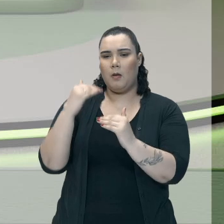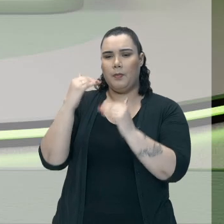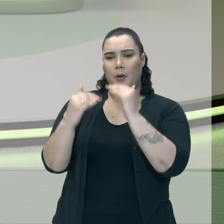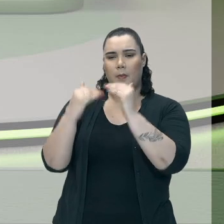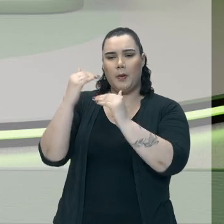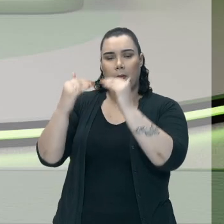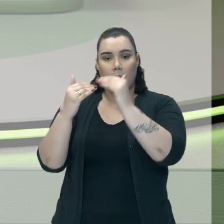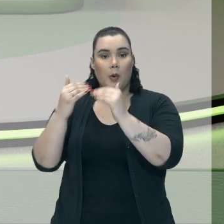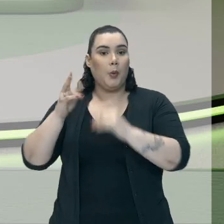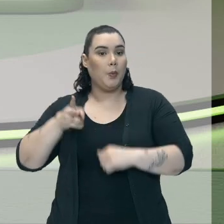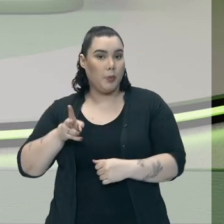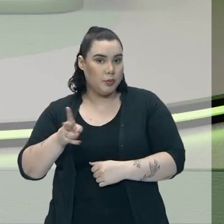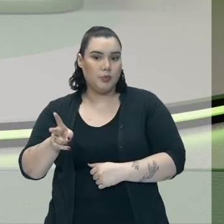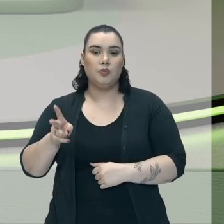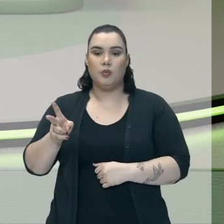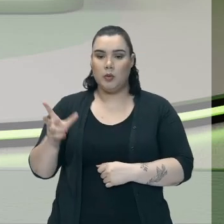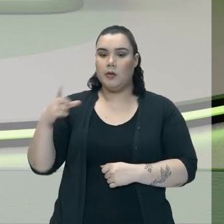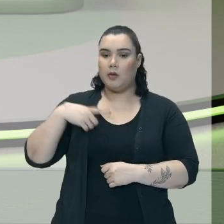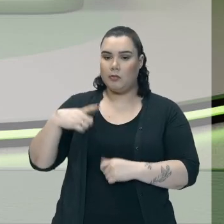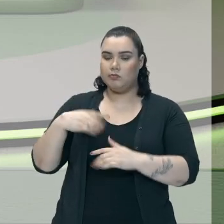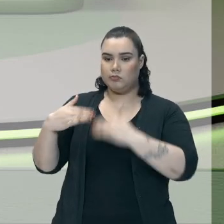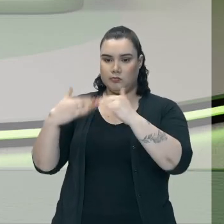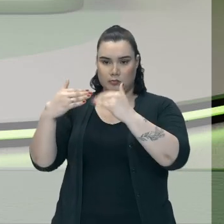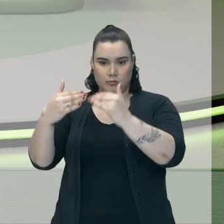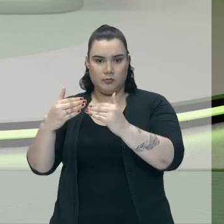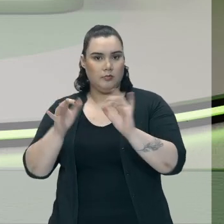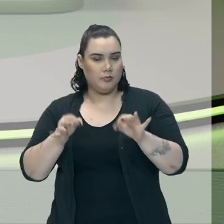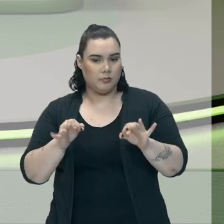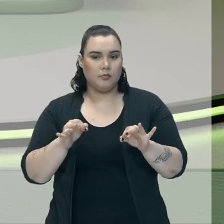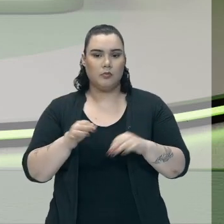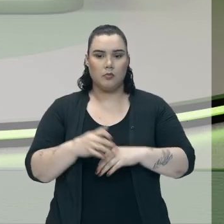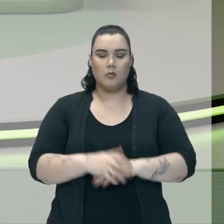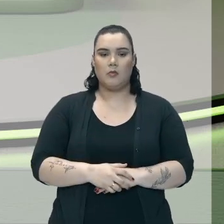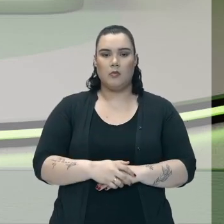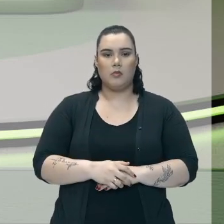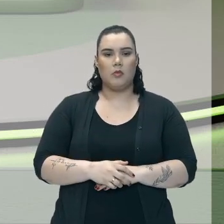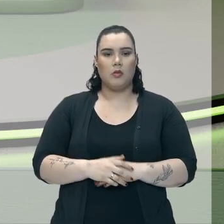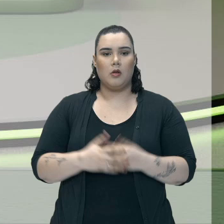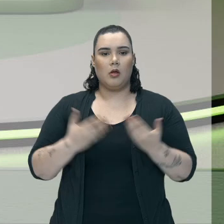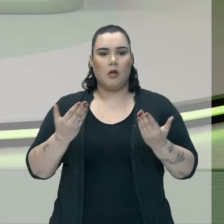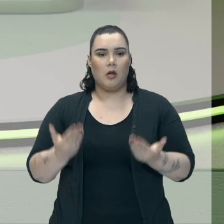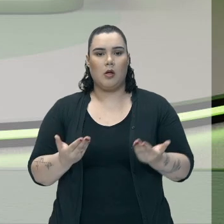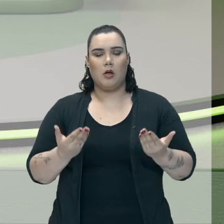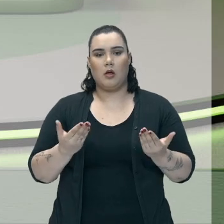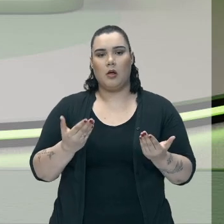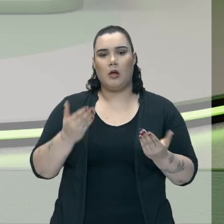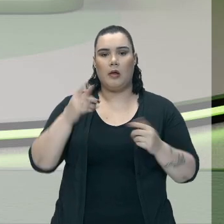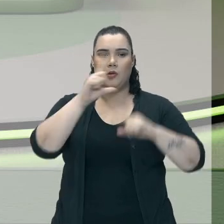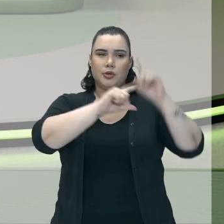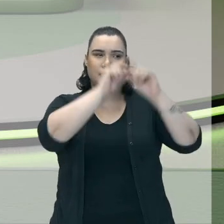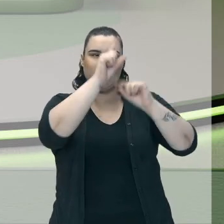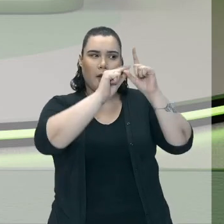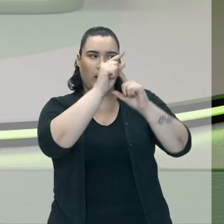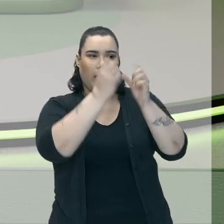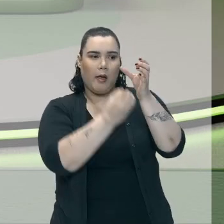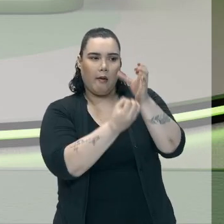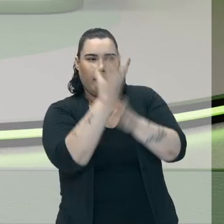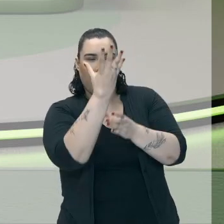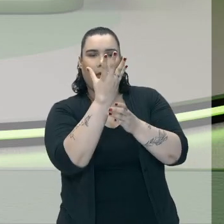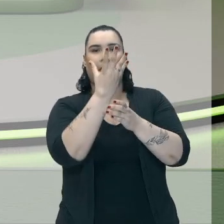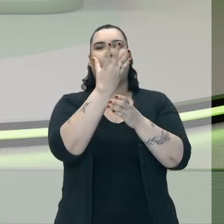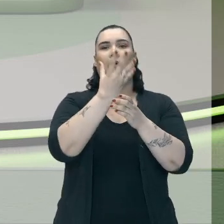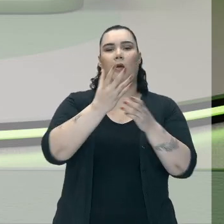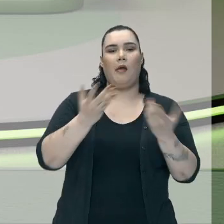continua ainda evoluindo, tá certo? Com o nascimento, a morte de estrelas, né? O surgimento de